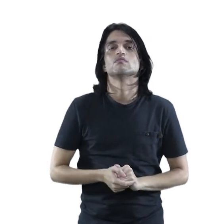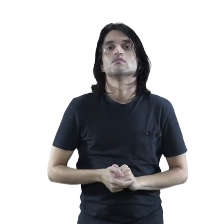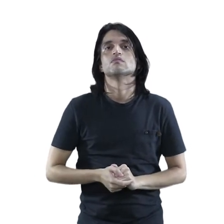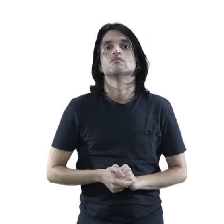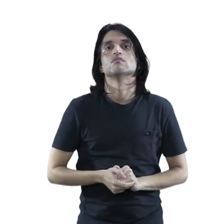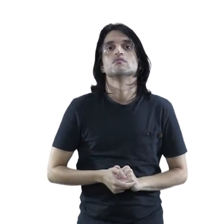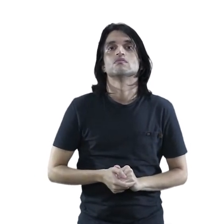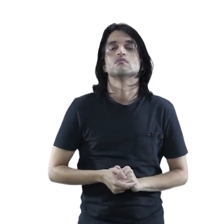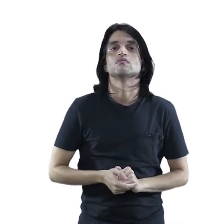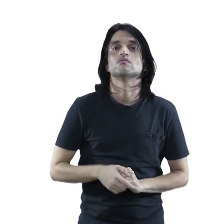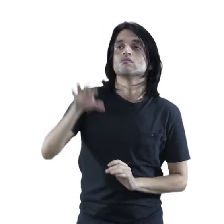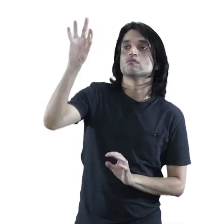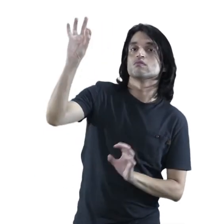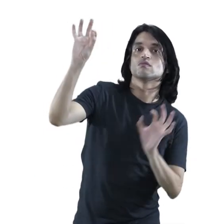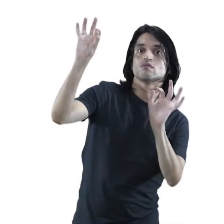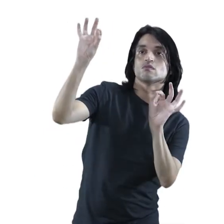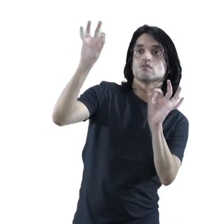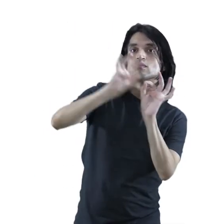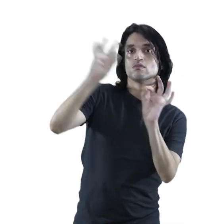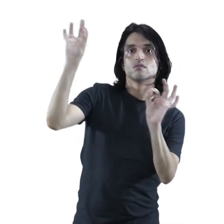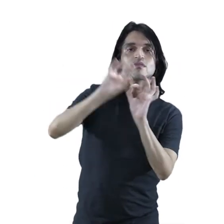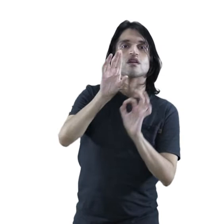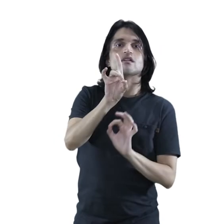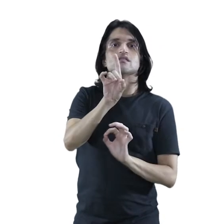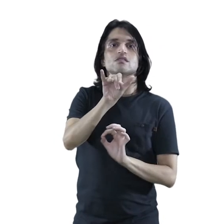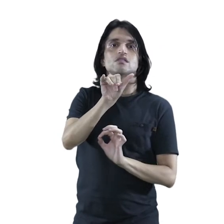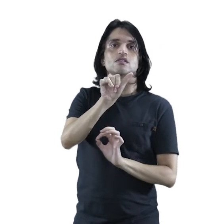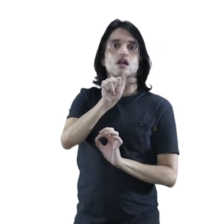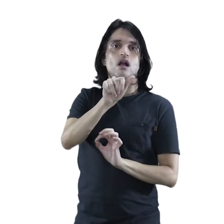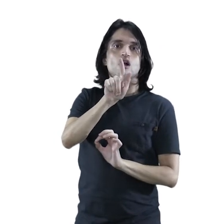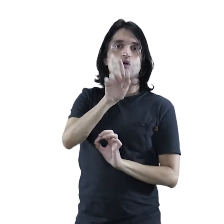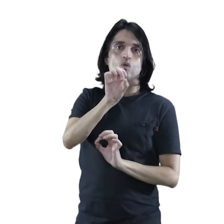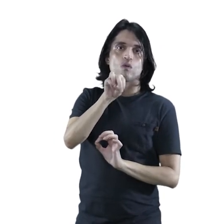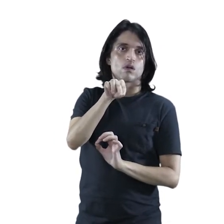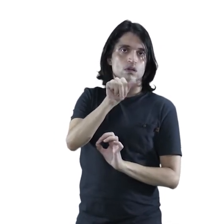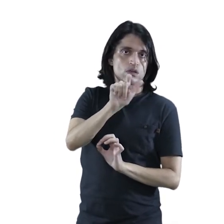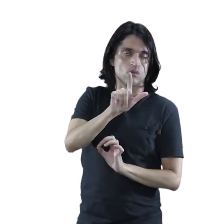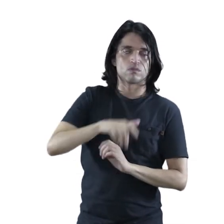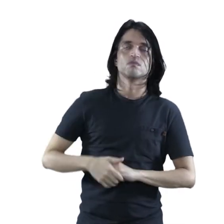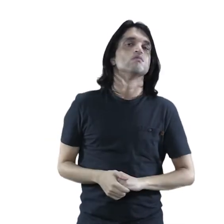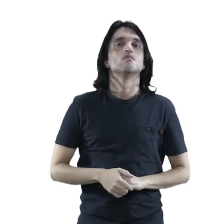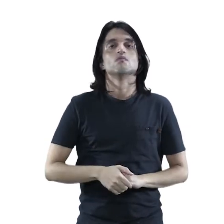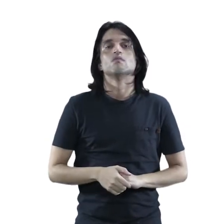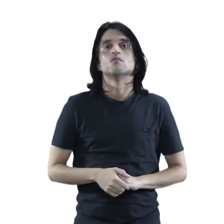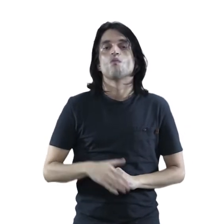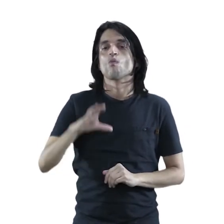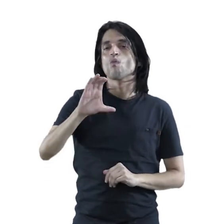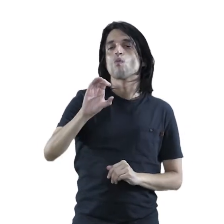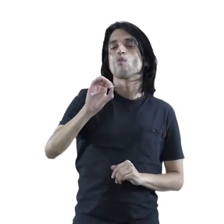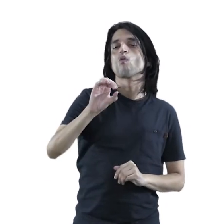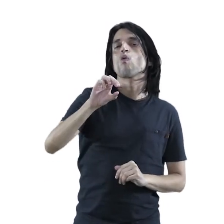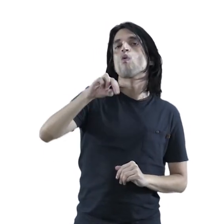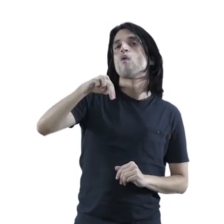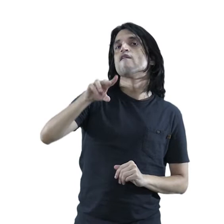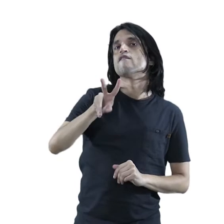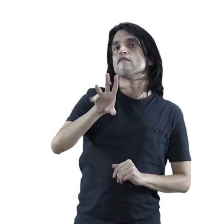prolongamento do lado consecutivo a ele. E diagonais são segmentos de reta que ligam 2 vértices não consecutivos de